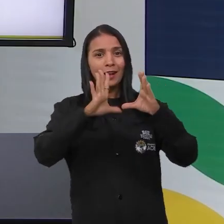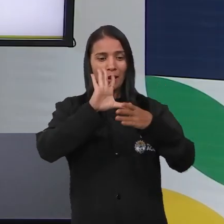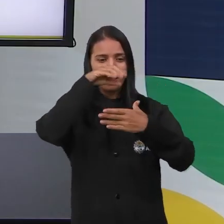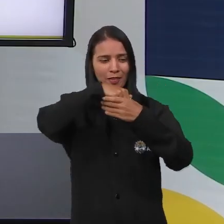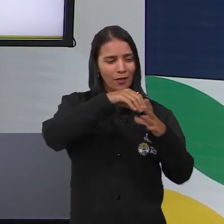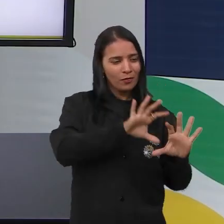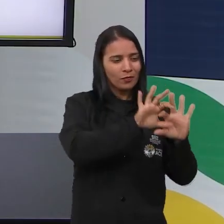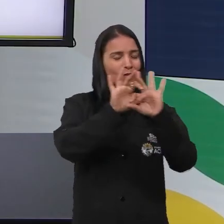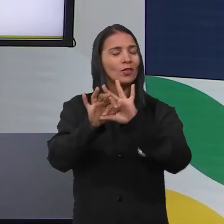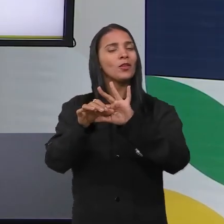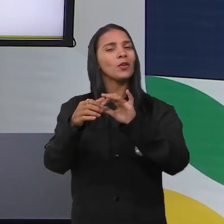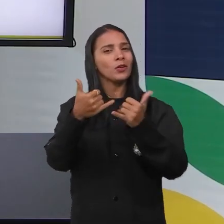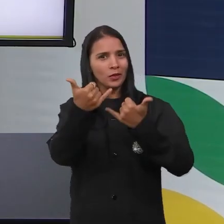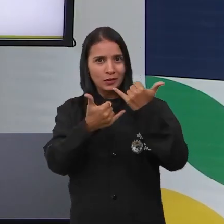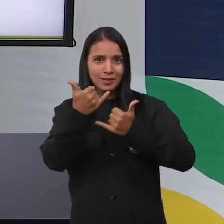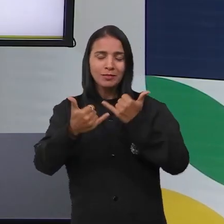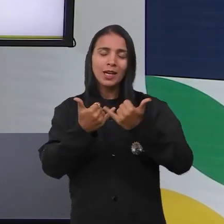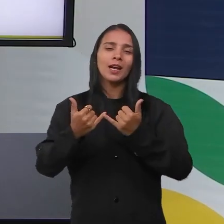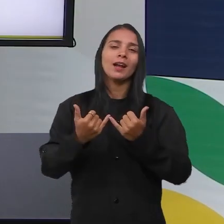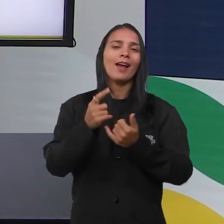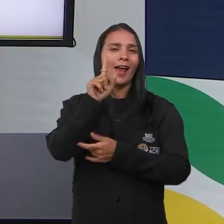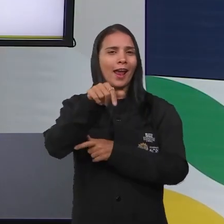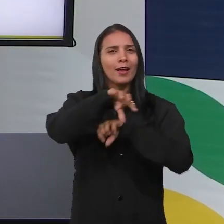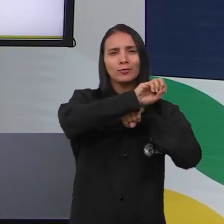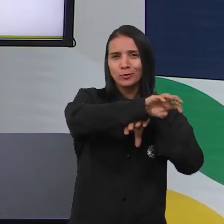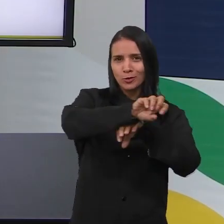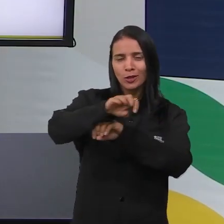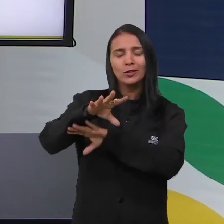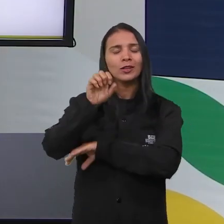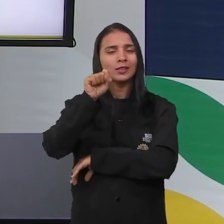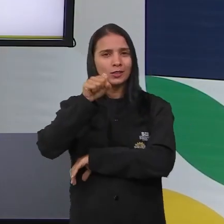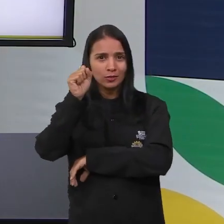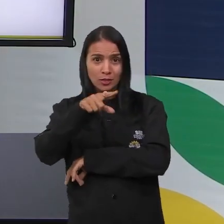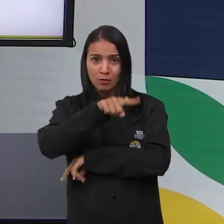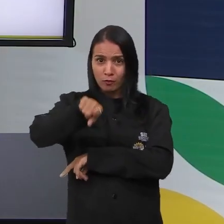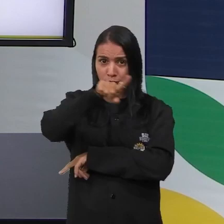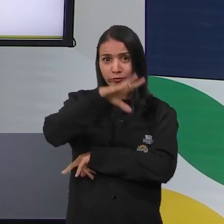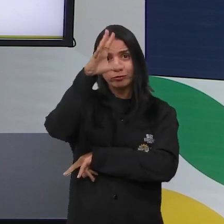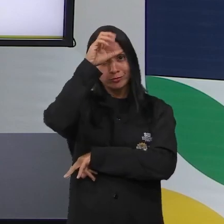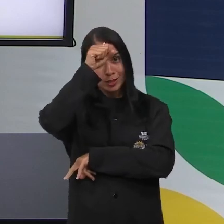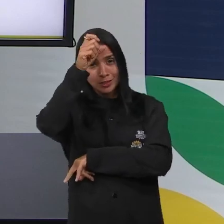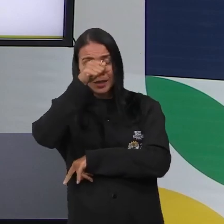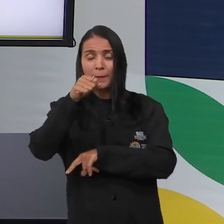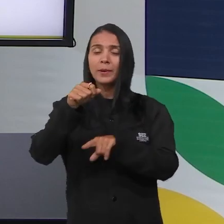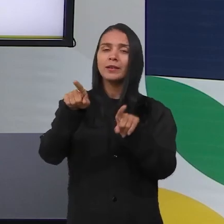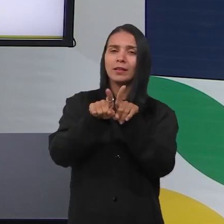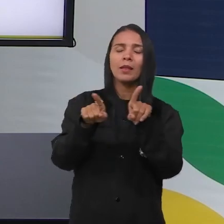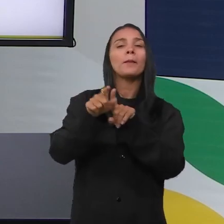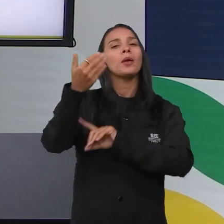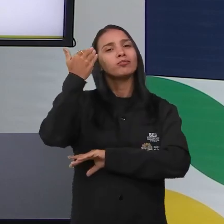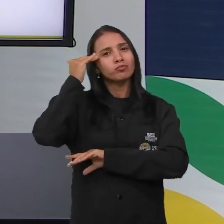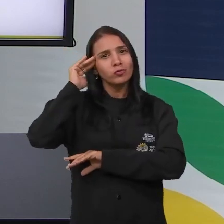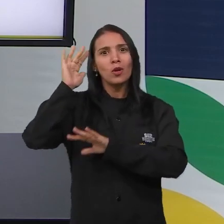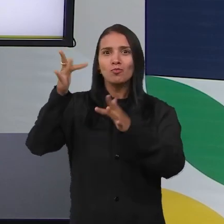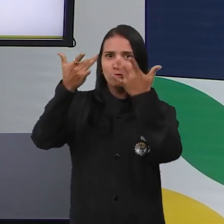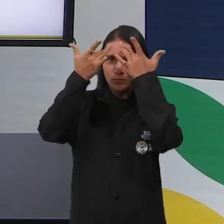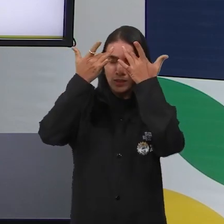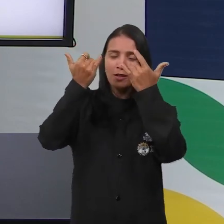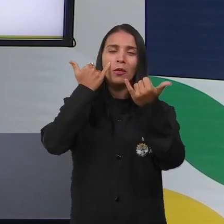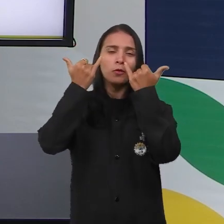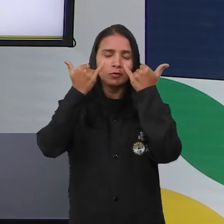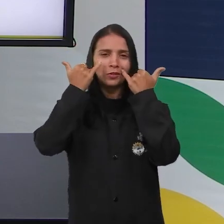É basicamente isso. E é educativo porque você aprende, compreende, entende aquela demanda daquele período, daquele conteúdo, daquela